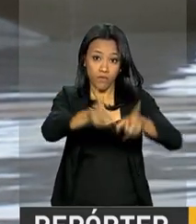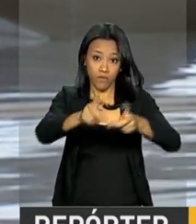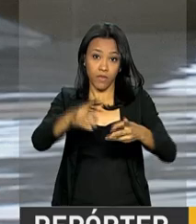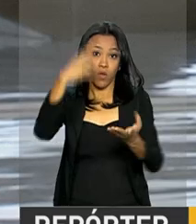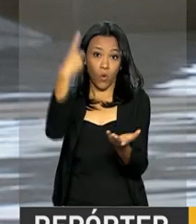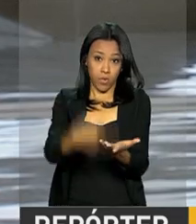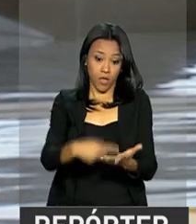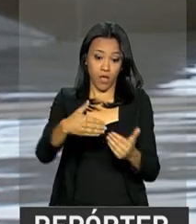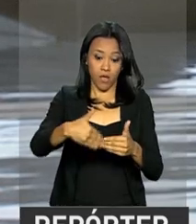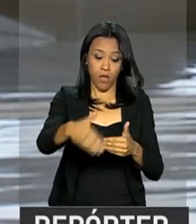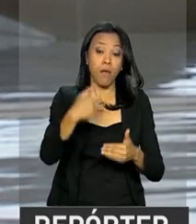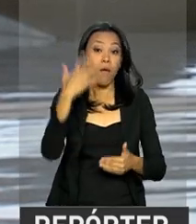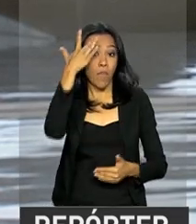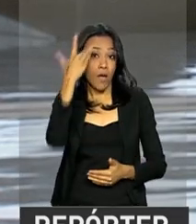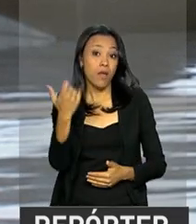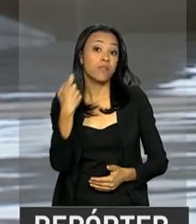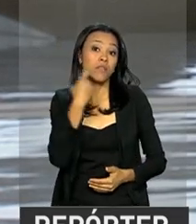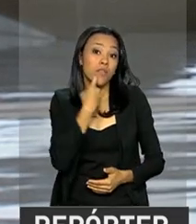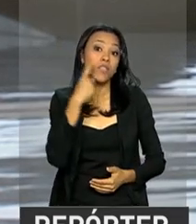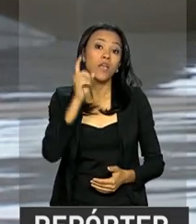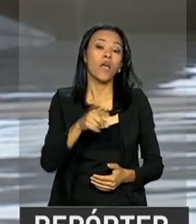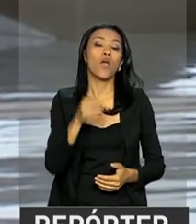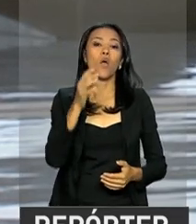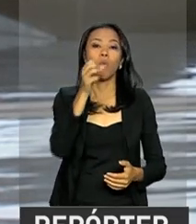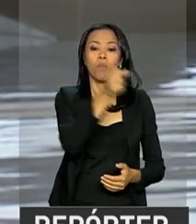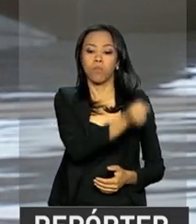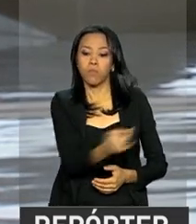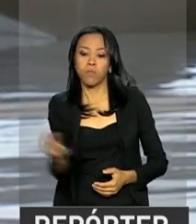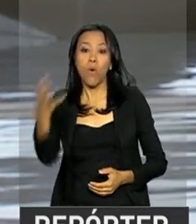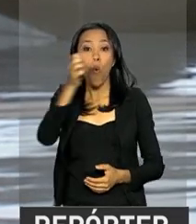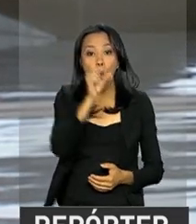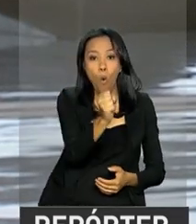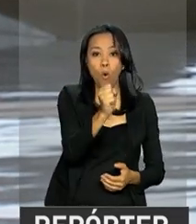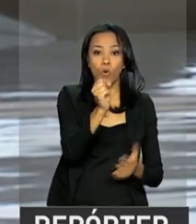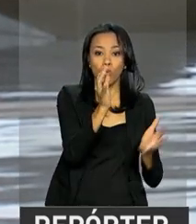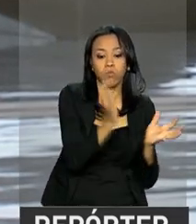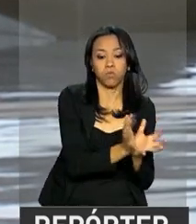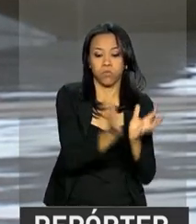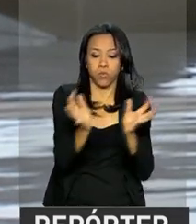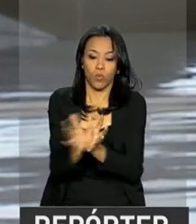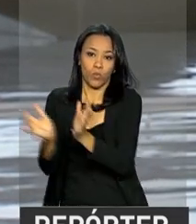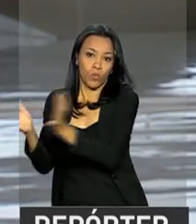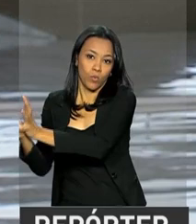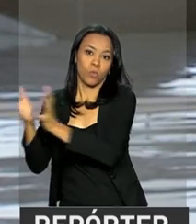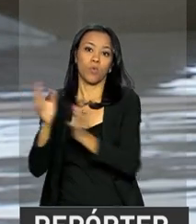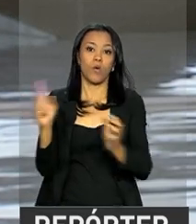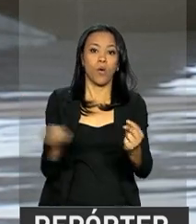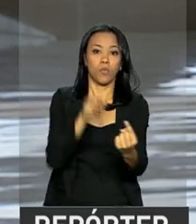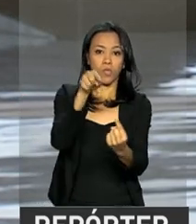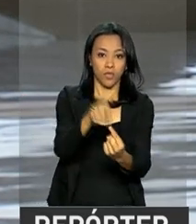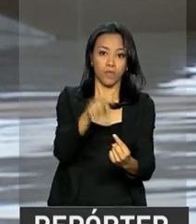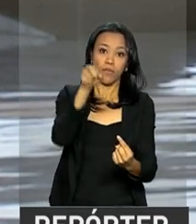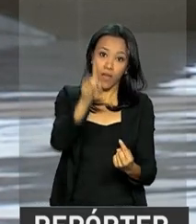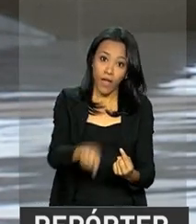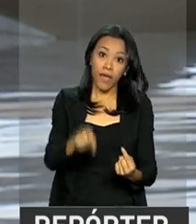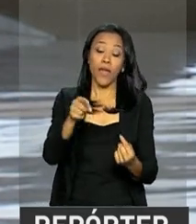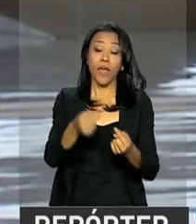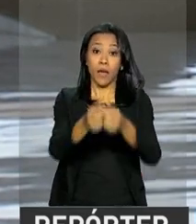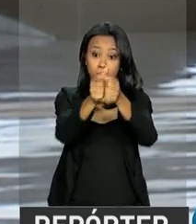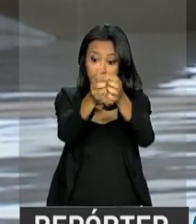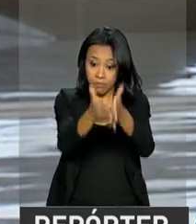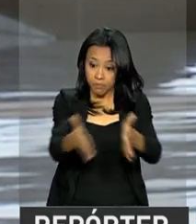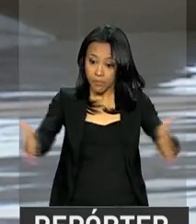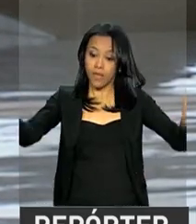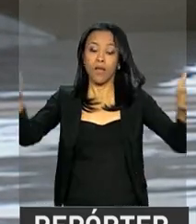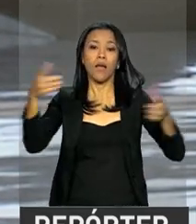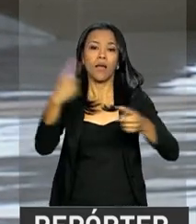sexta-feira, vão ser oferecidos 8 blocos de exploração com o objetivo de recompor e ampliar as reservas e